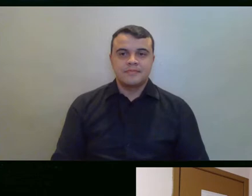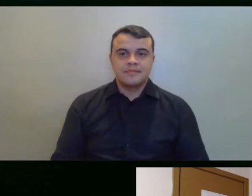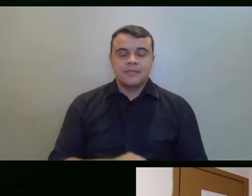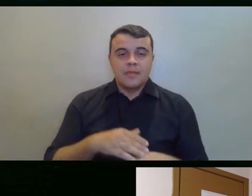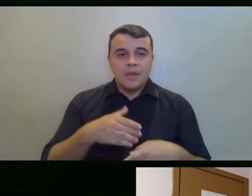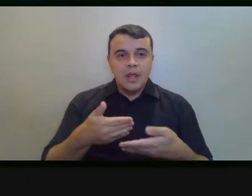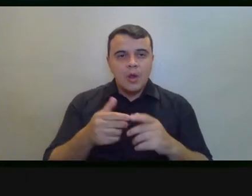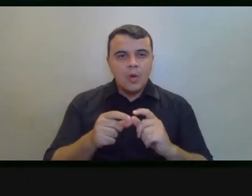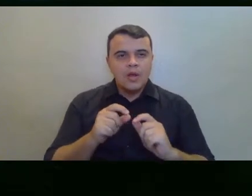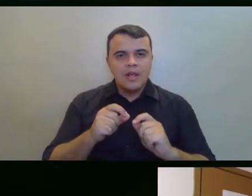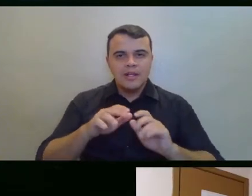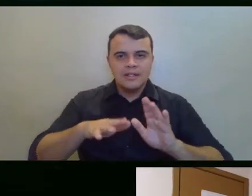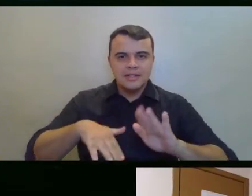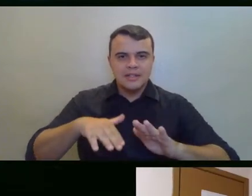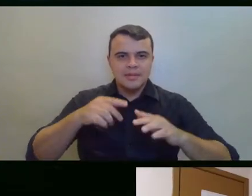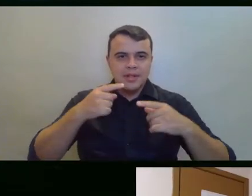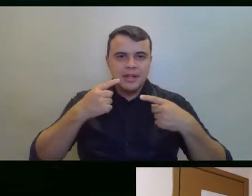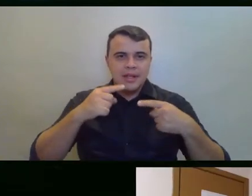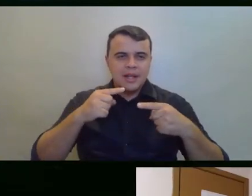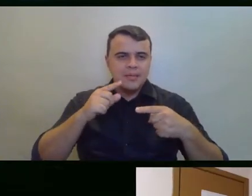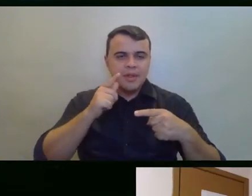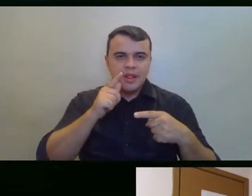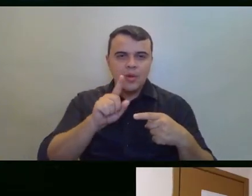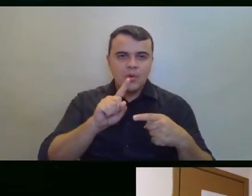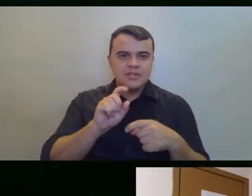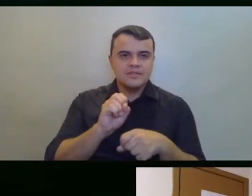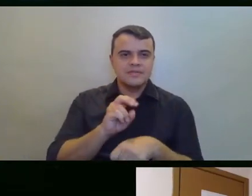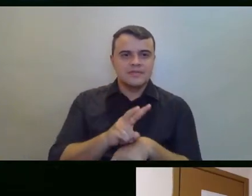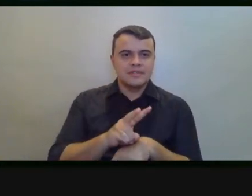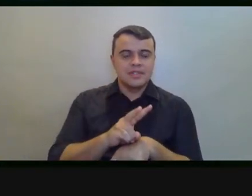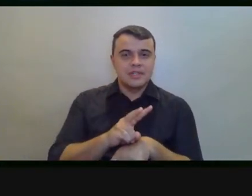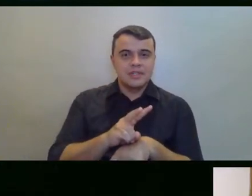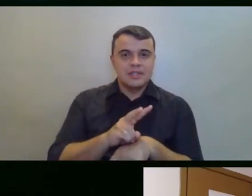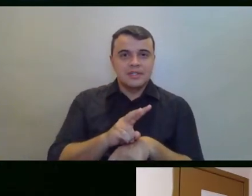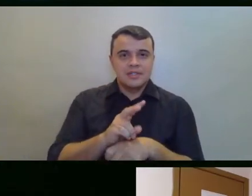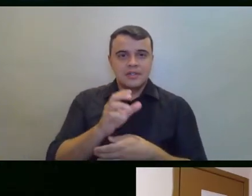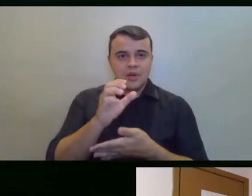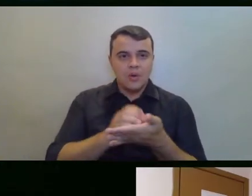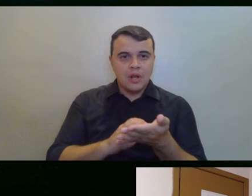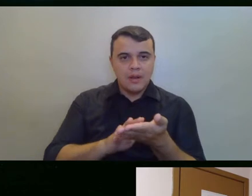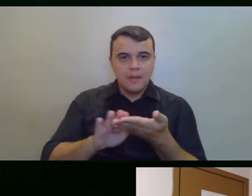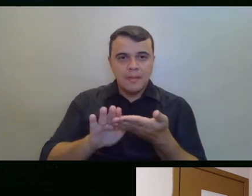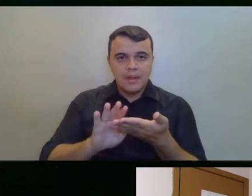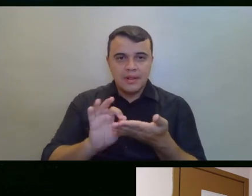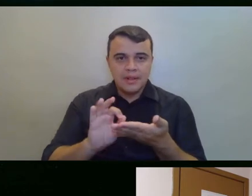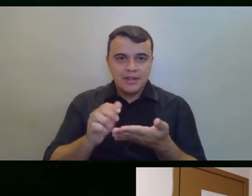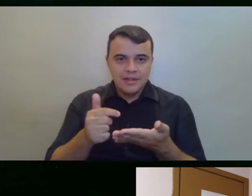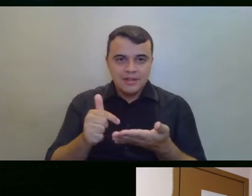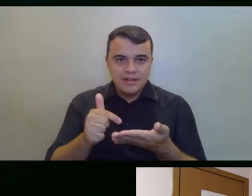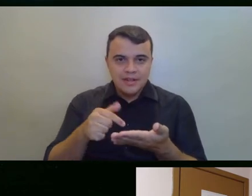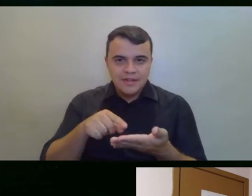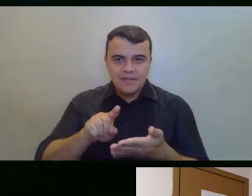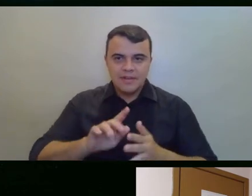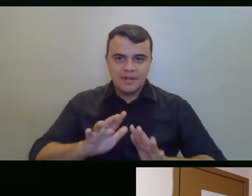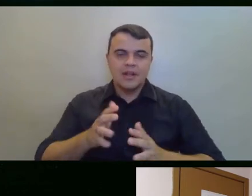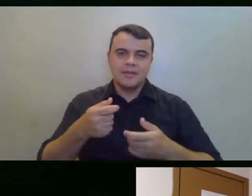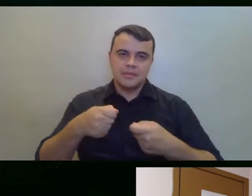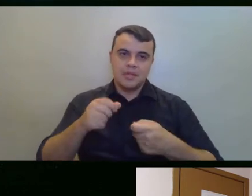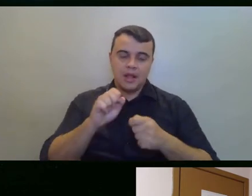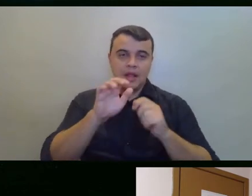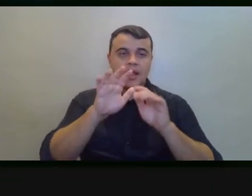tem muita gente que reclama que não consegue vaga e às vezes não manda currículo às vezes não vai atrás e é óbvio também